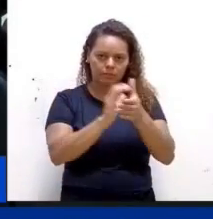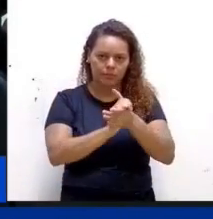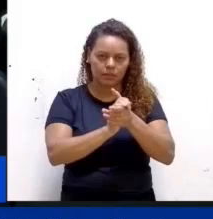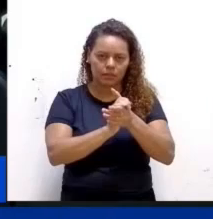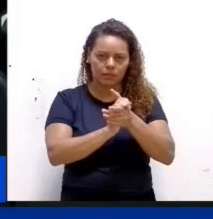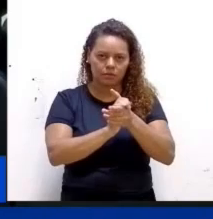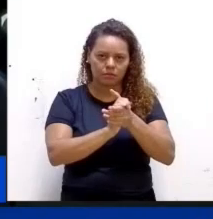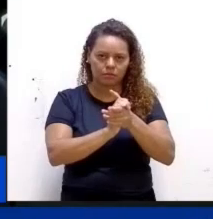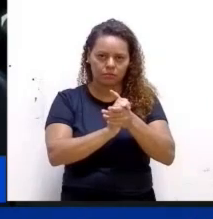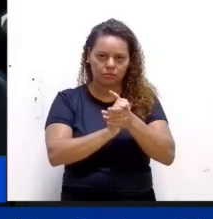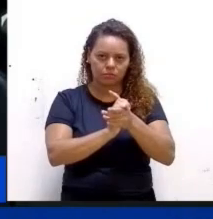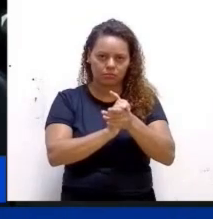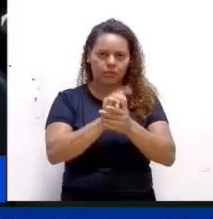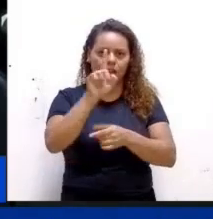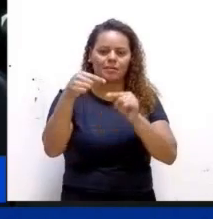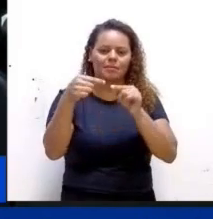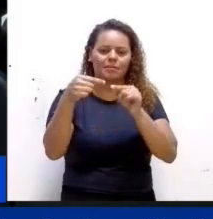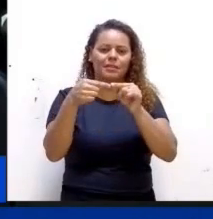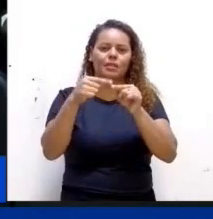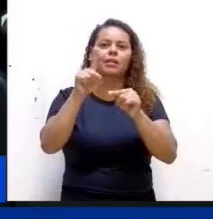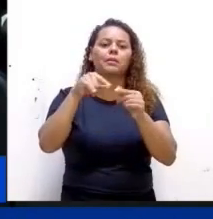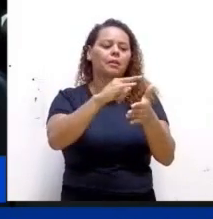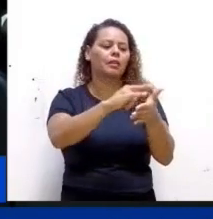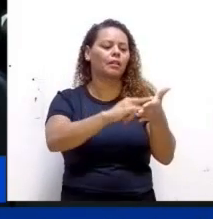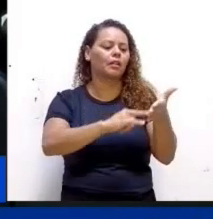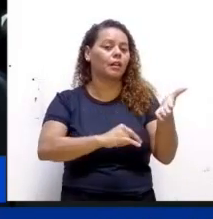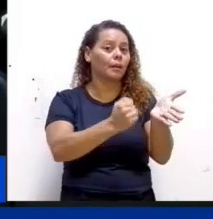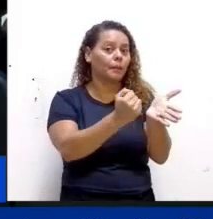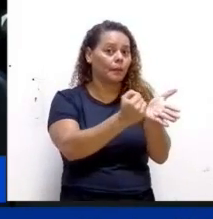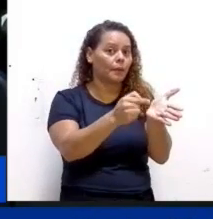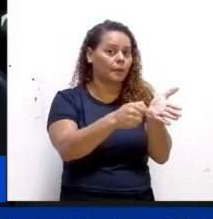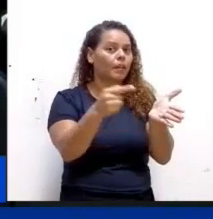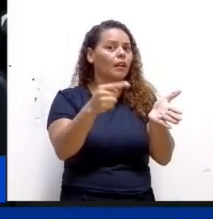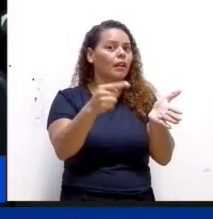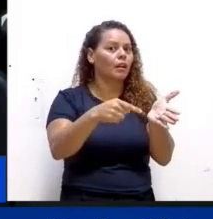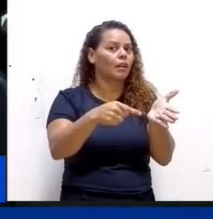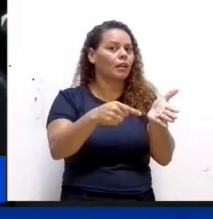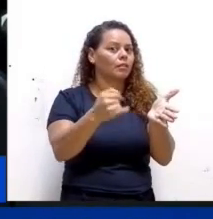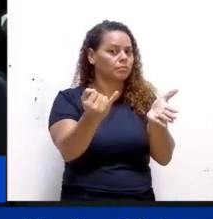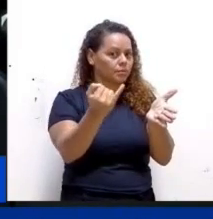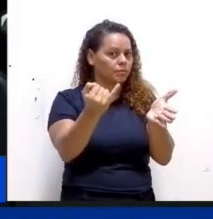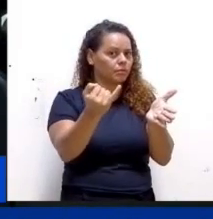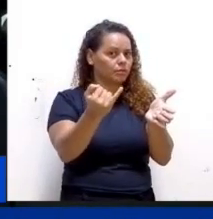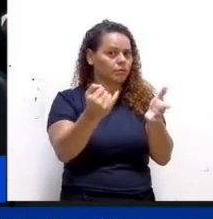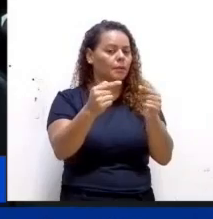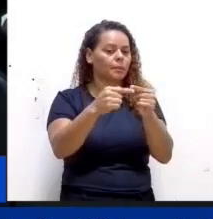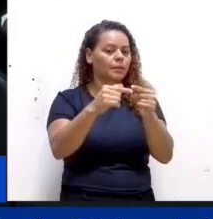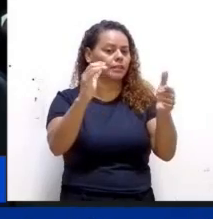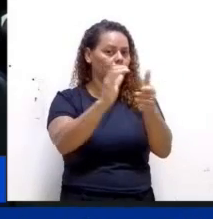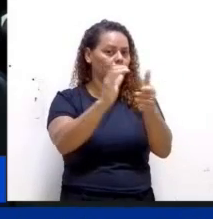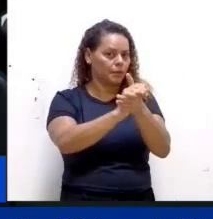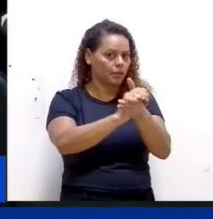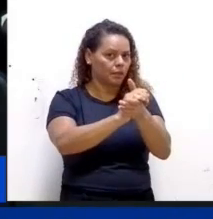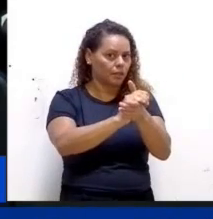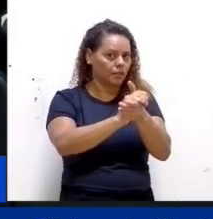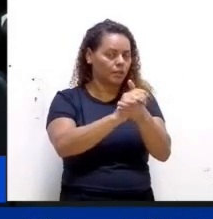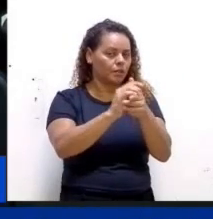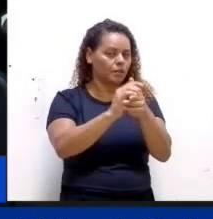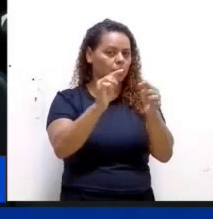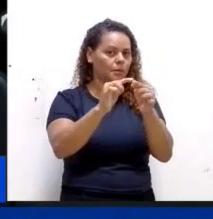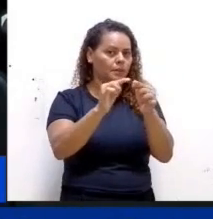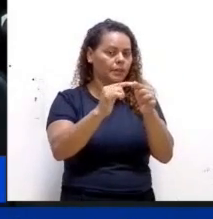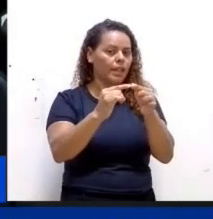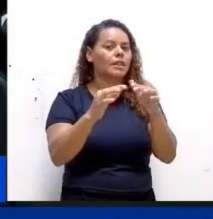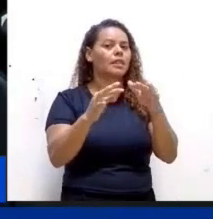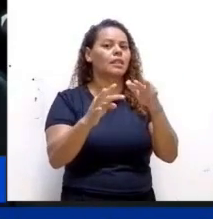é a união formal entre duas pessoas. É preciso, para ser